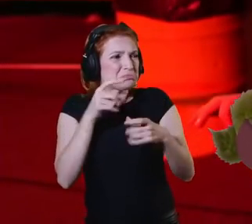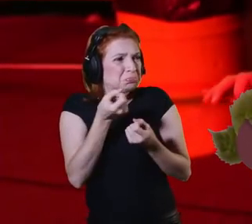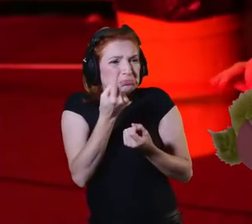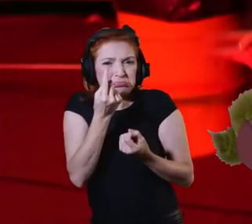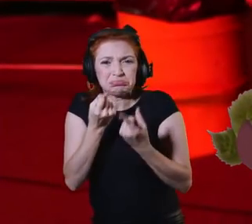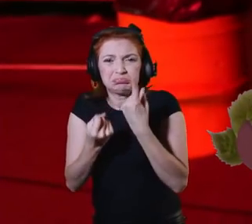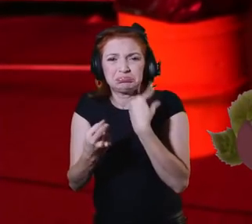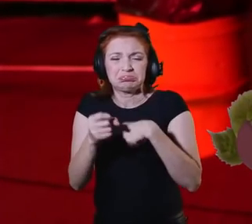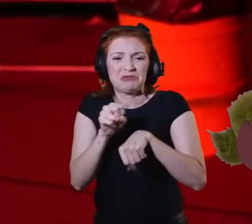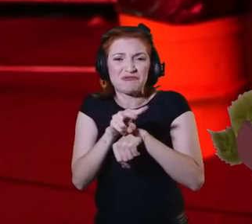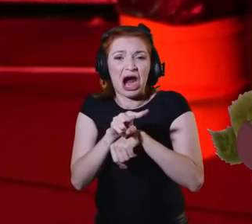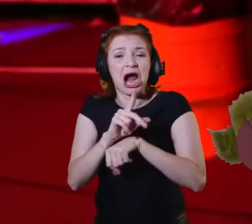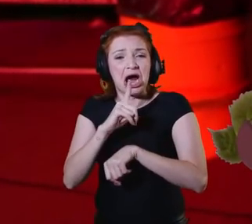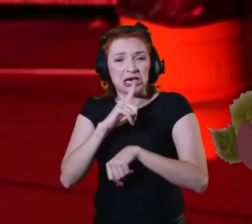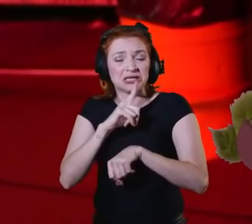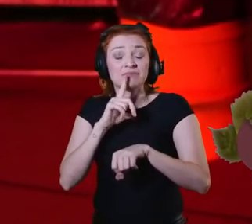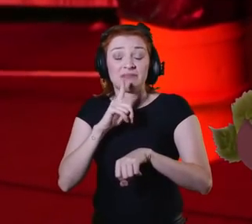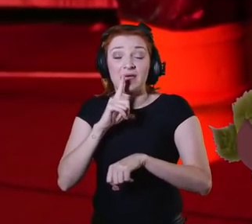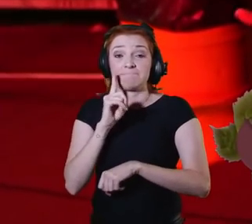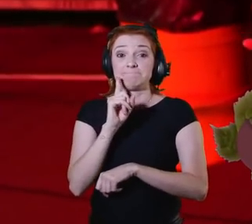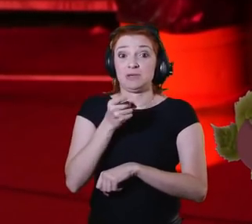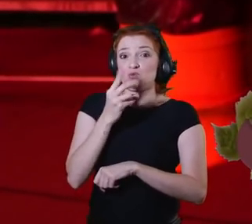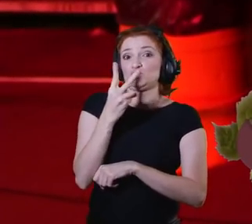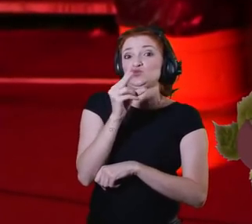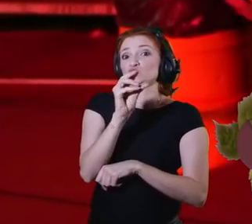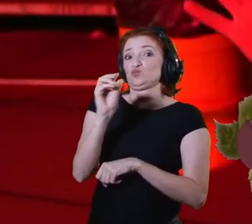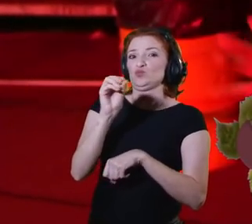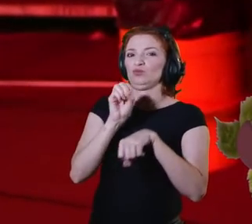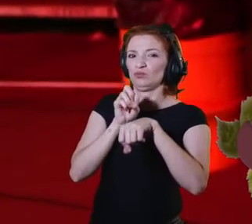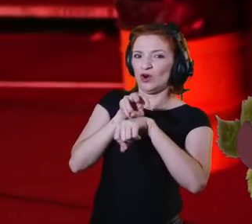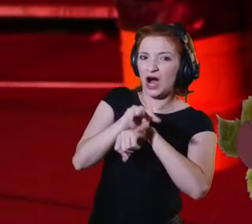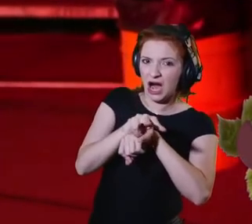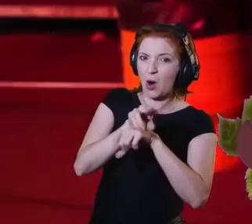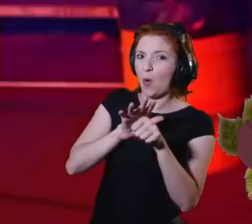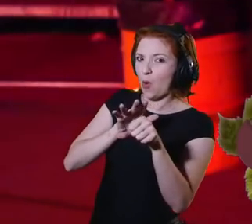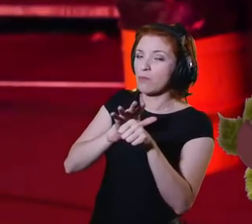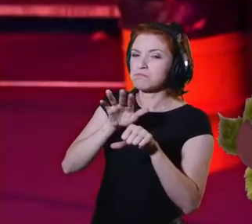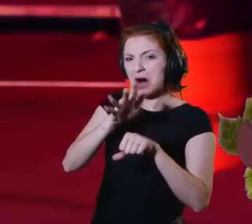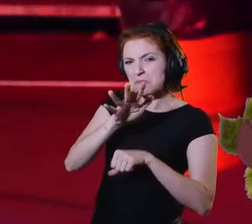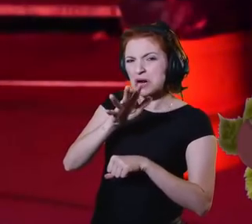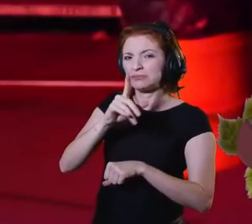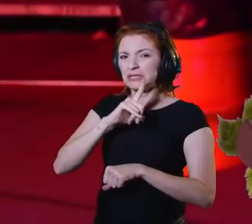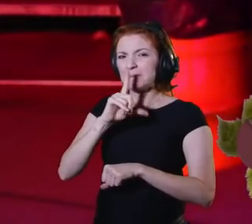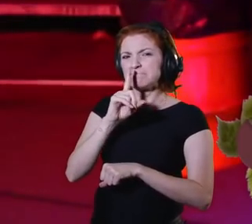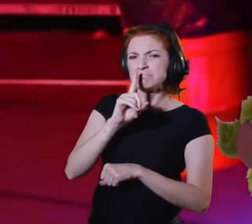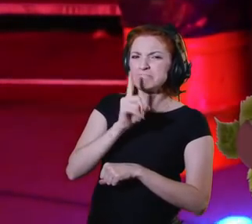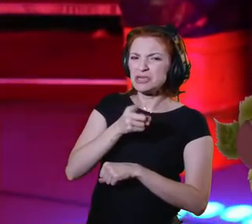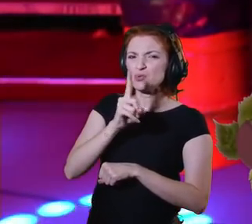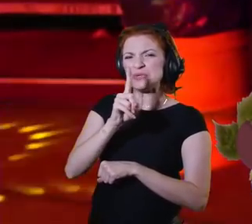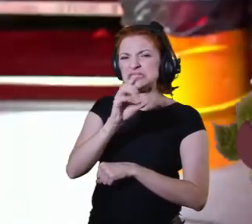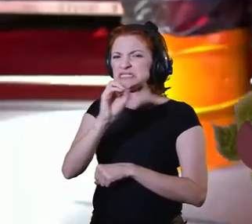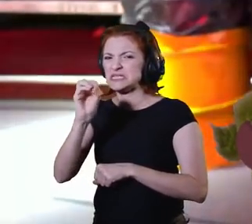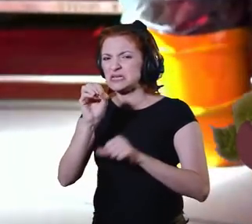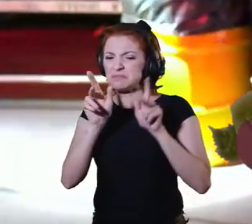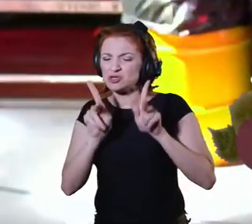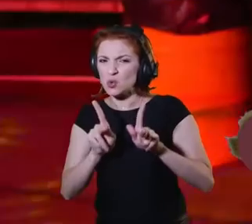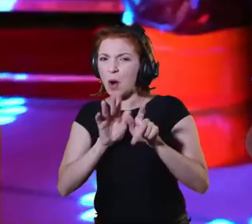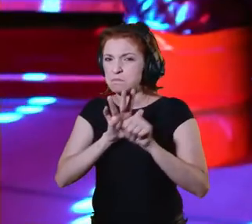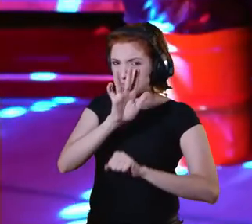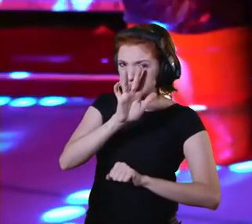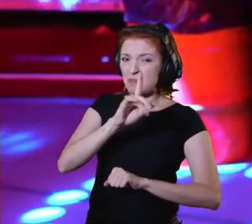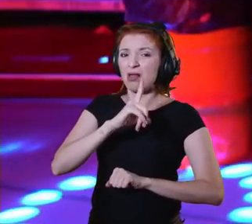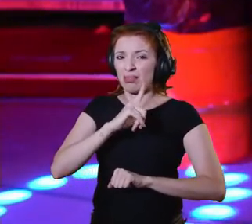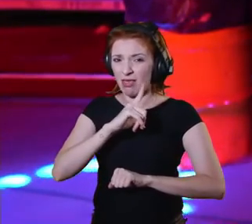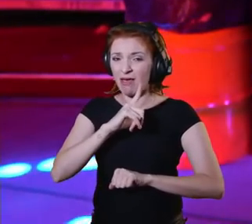vazios. Ao total, nós temos 1.200 lugares, então podemos imaginar que temos em torno de 1.100 pessoas só nas arquibancadas.